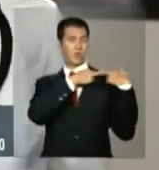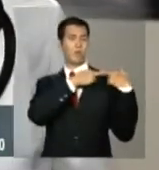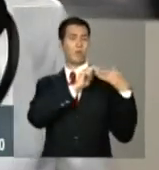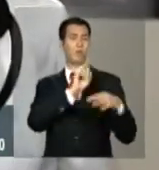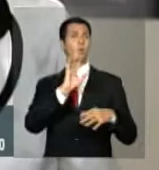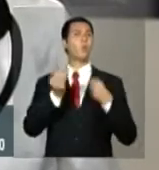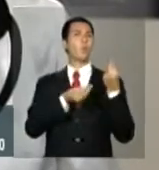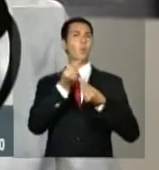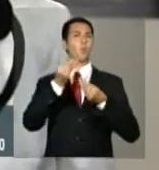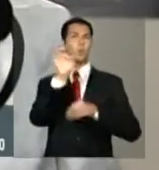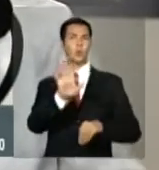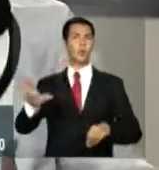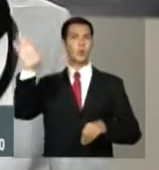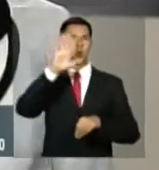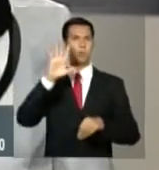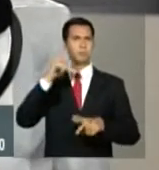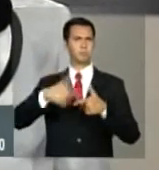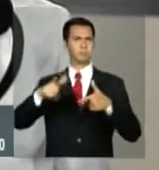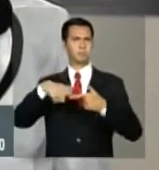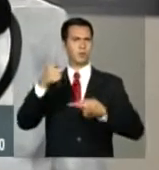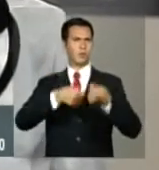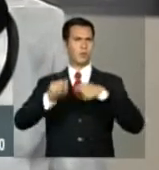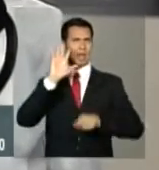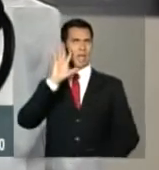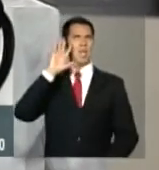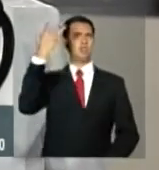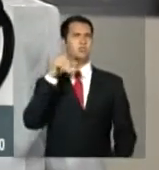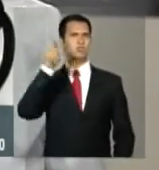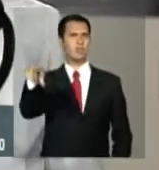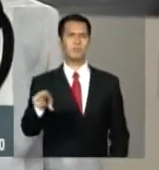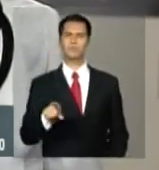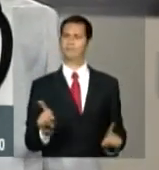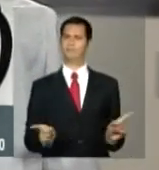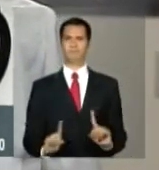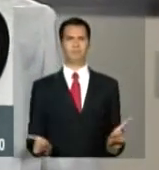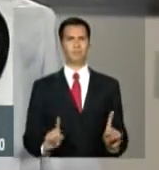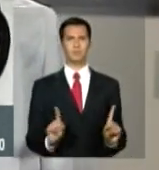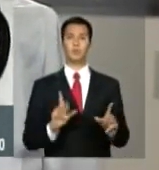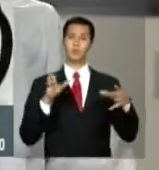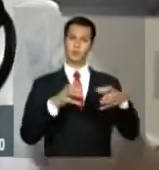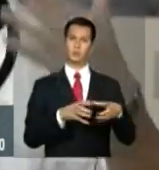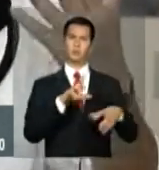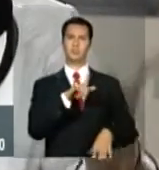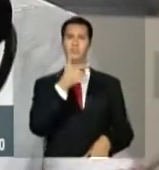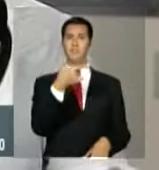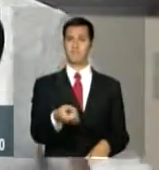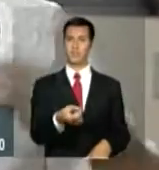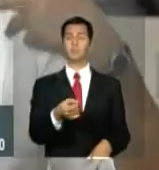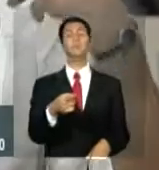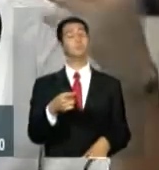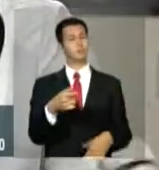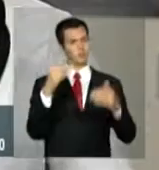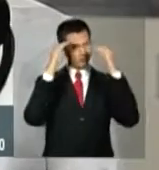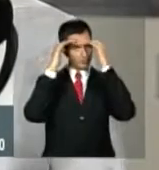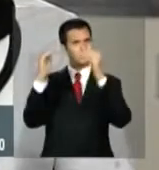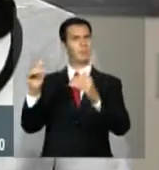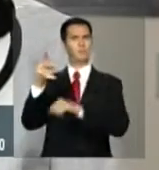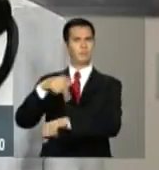crise europeia. Essa não é uma atribuição dos países do G20. Tem soberania,